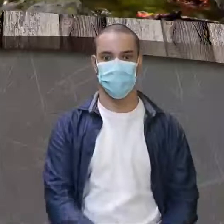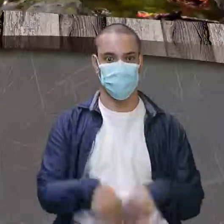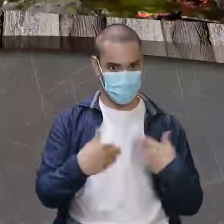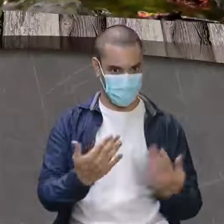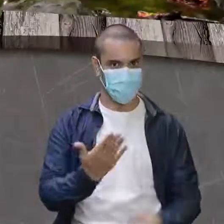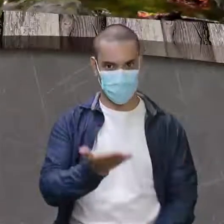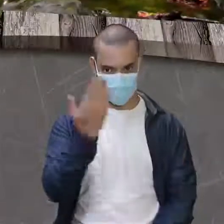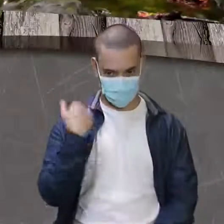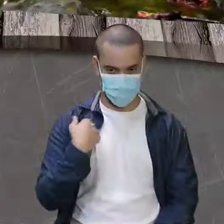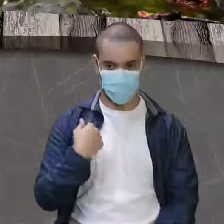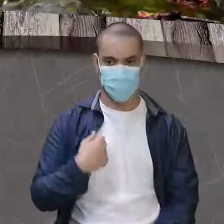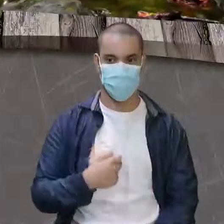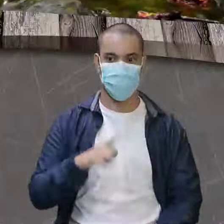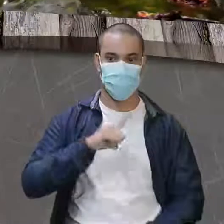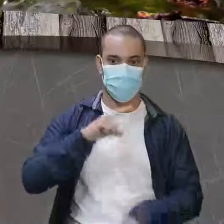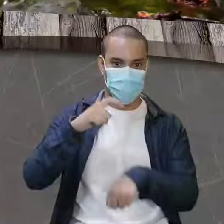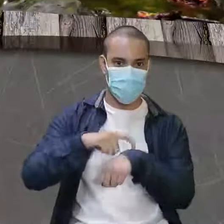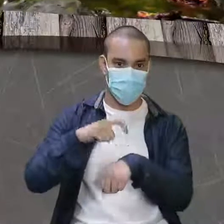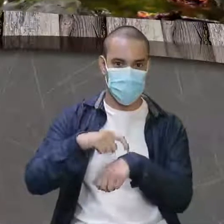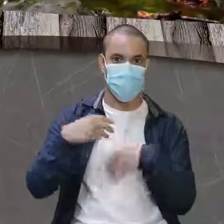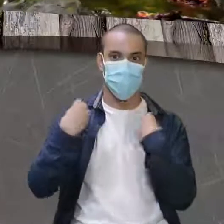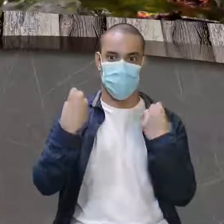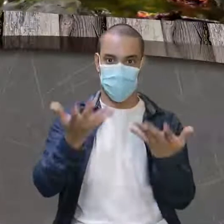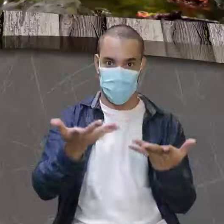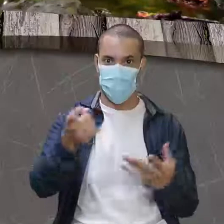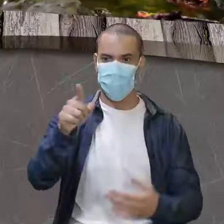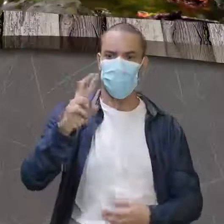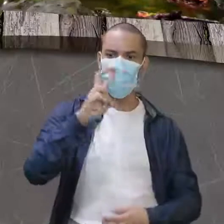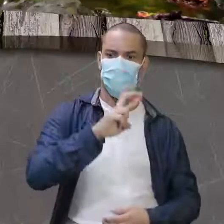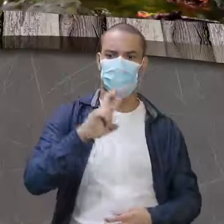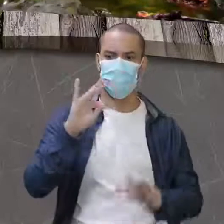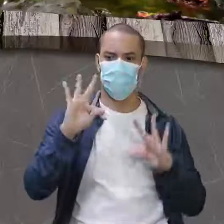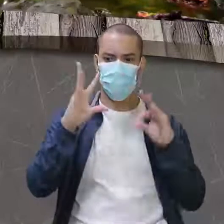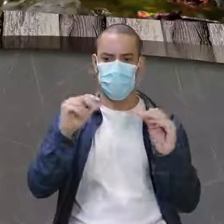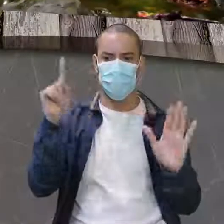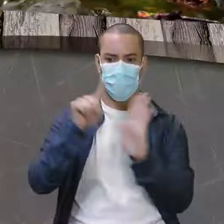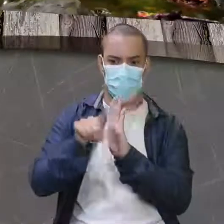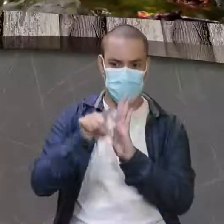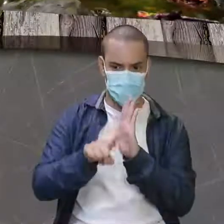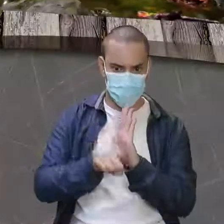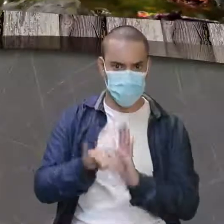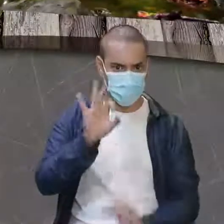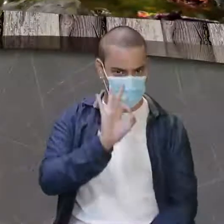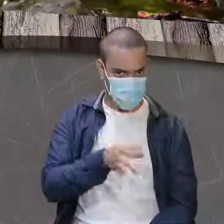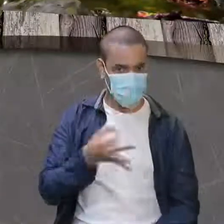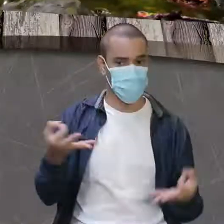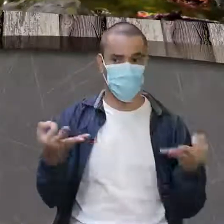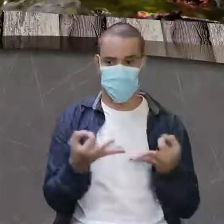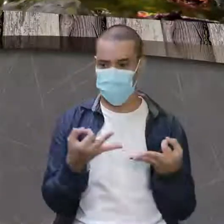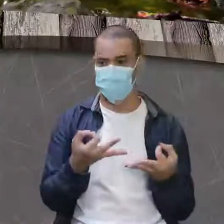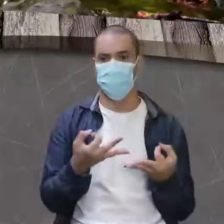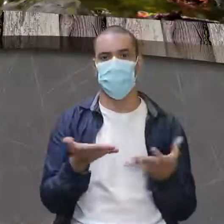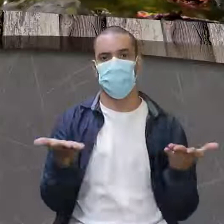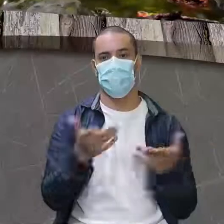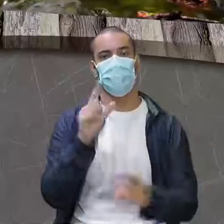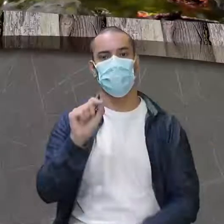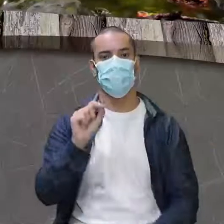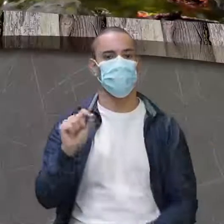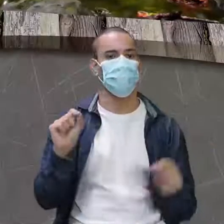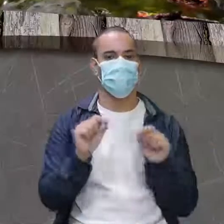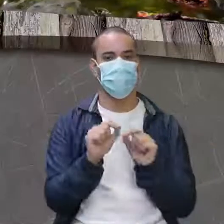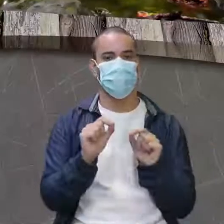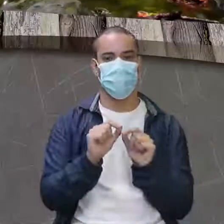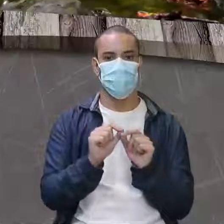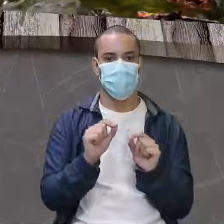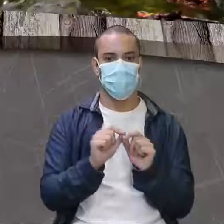Vamos lá, então? Deu um tempinho, você observou todas as questões, não foi? Perfeito, tranquilo. Agora a gente